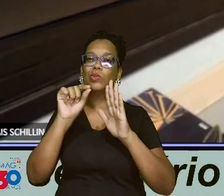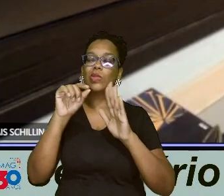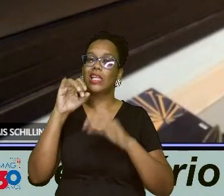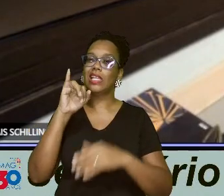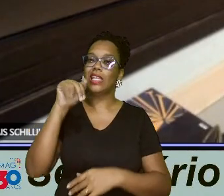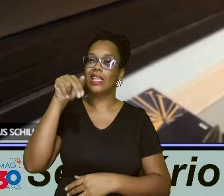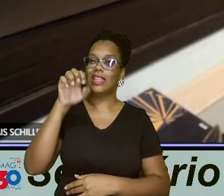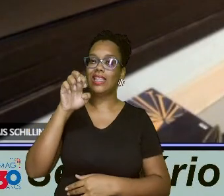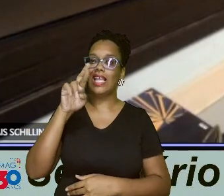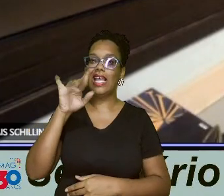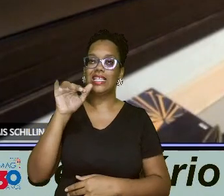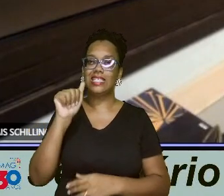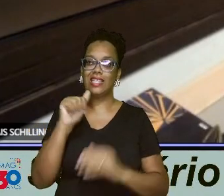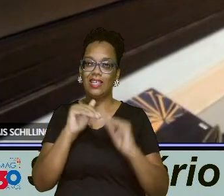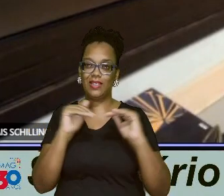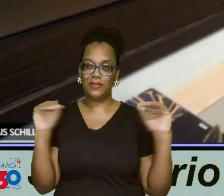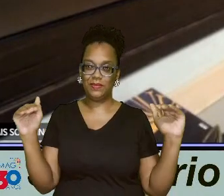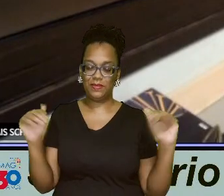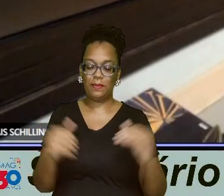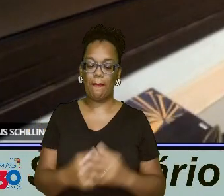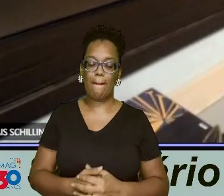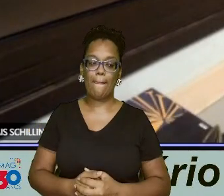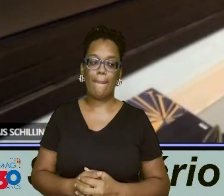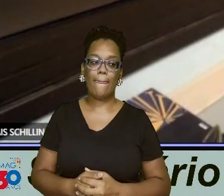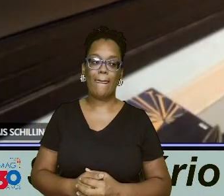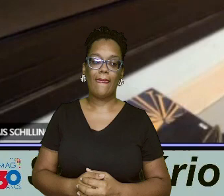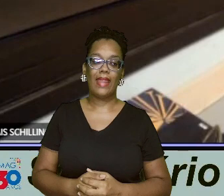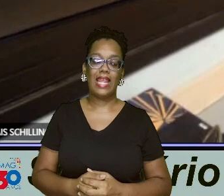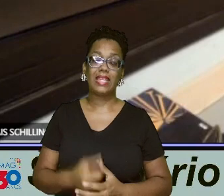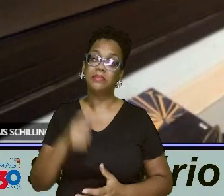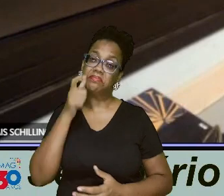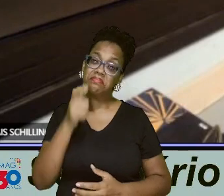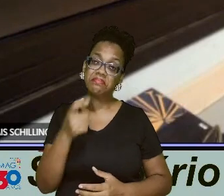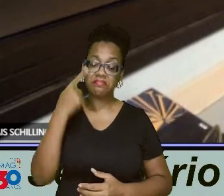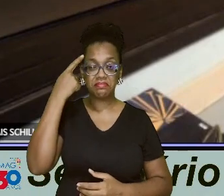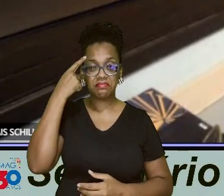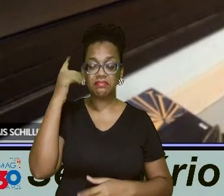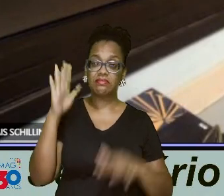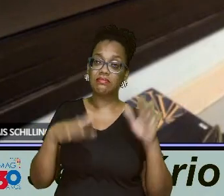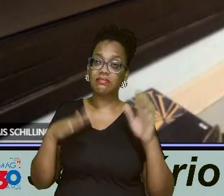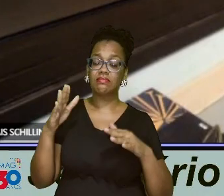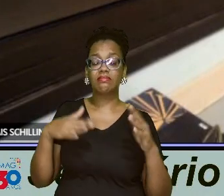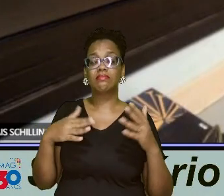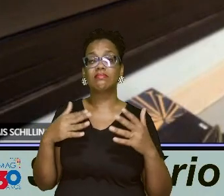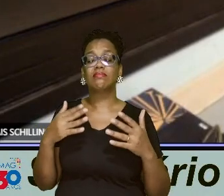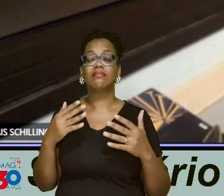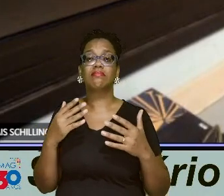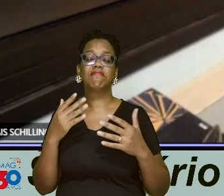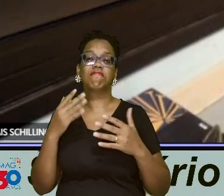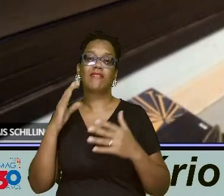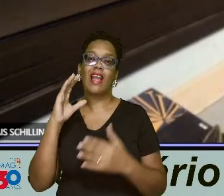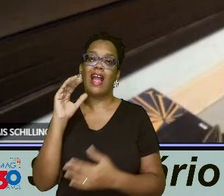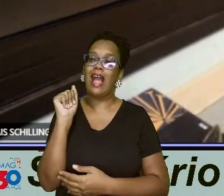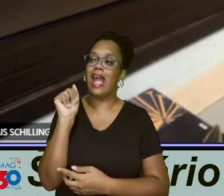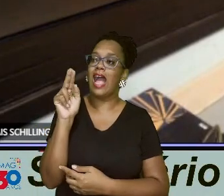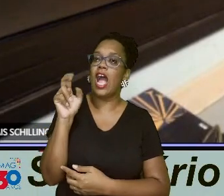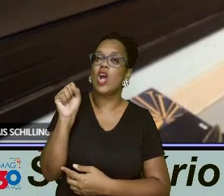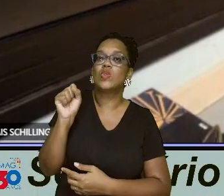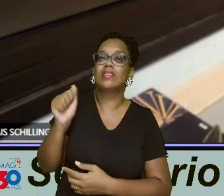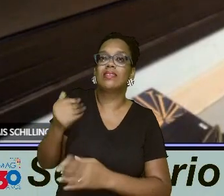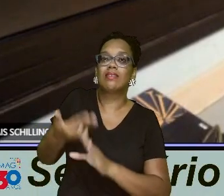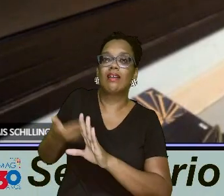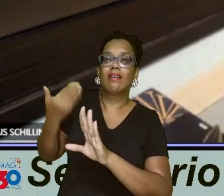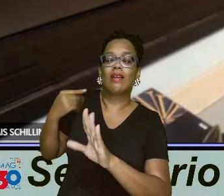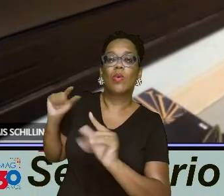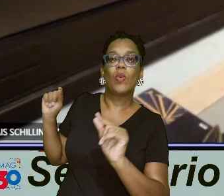inércia. E é interessante pensar que talvez as causas não tivessem sendo, até esse momento,